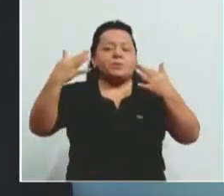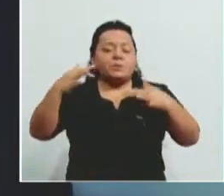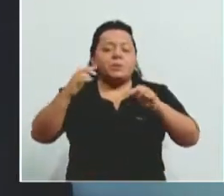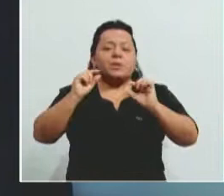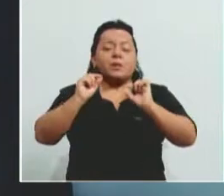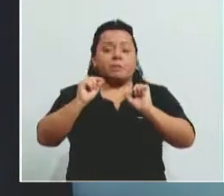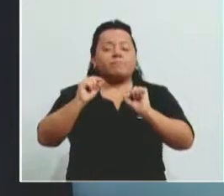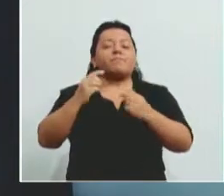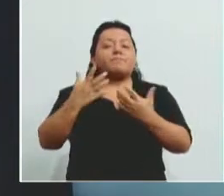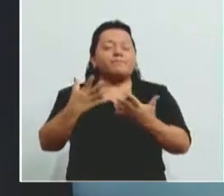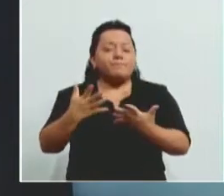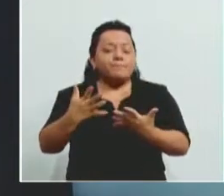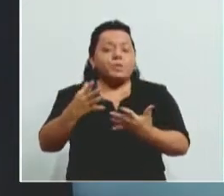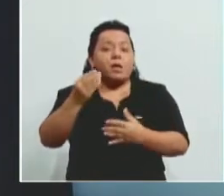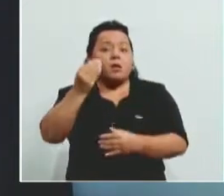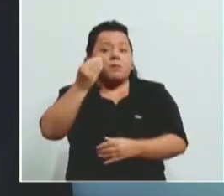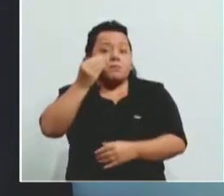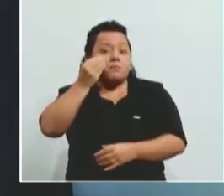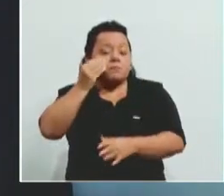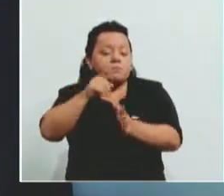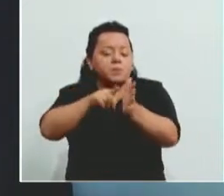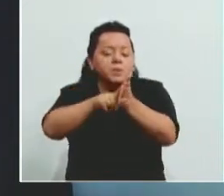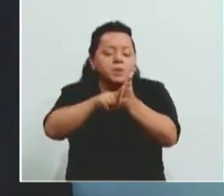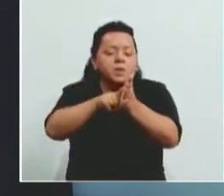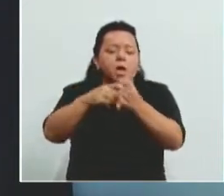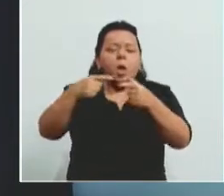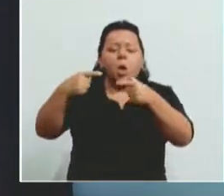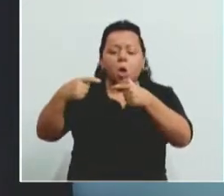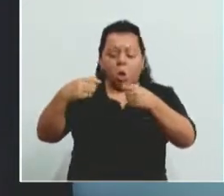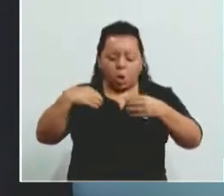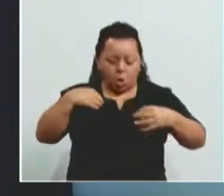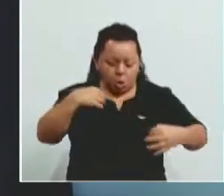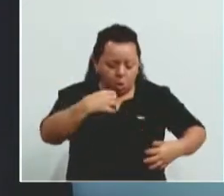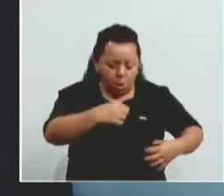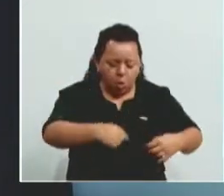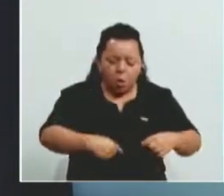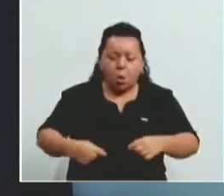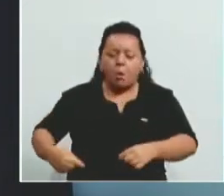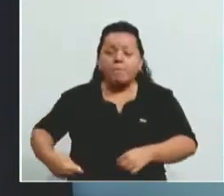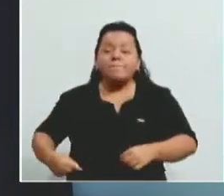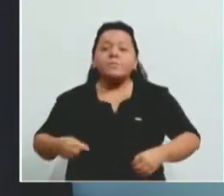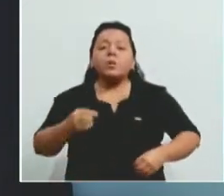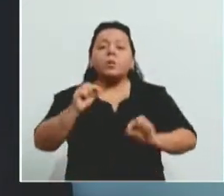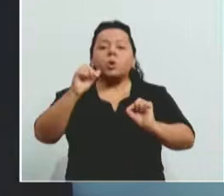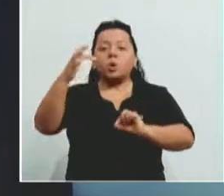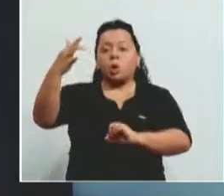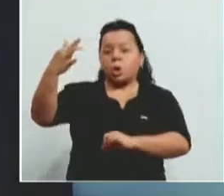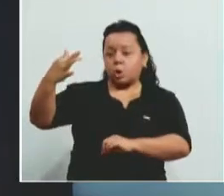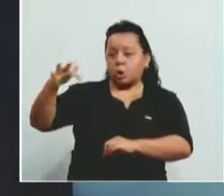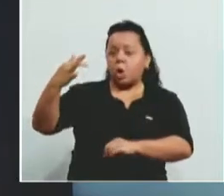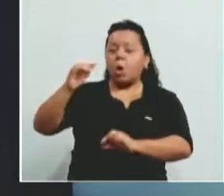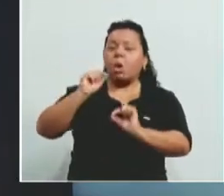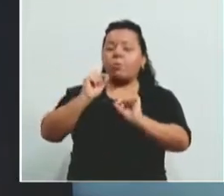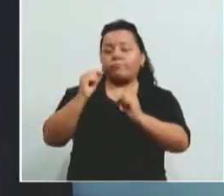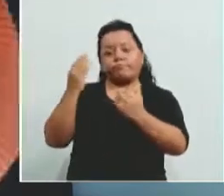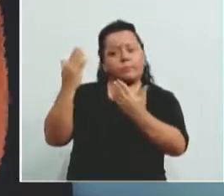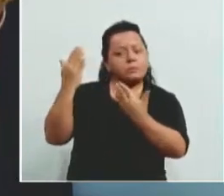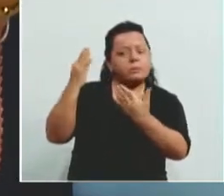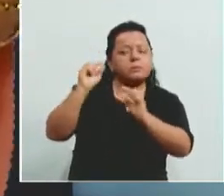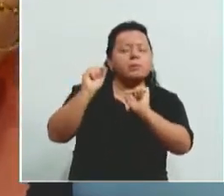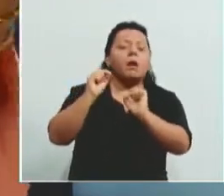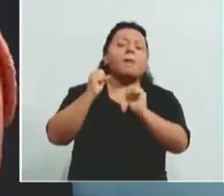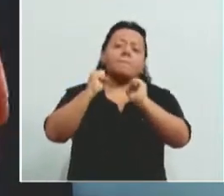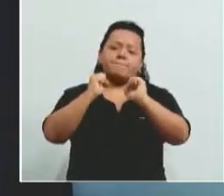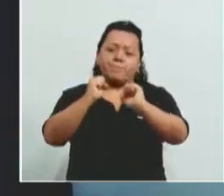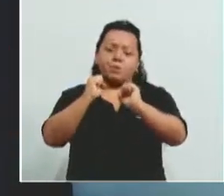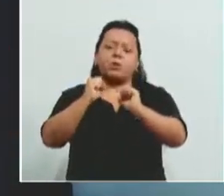o toque vaginal. A gente vai olhar com espéculo e quando a gente suspeita, a gente pode pedir inicialmente